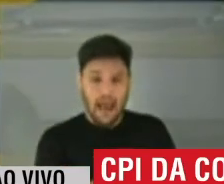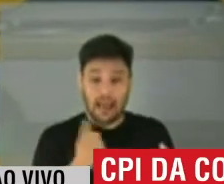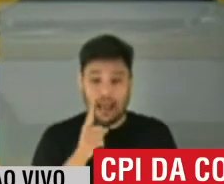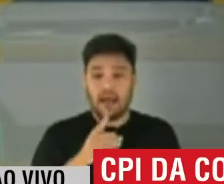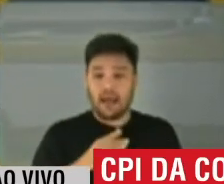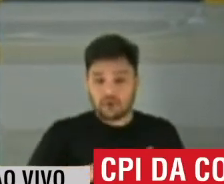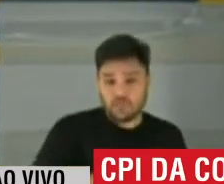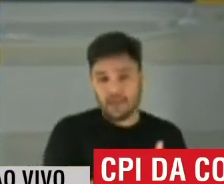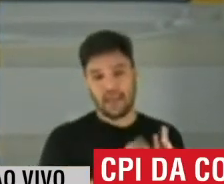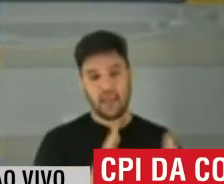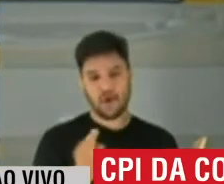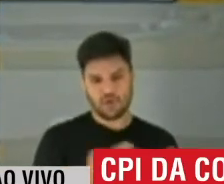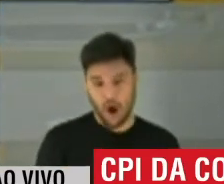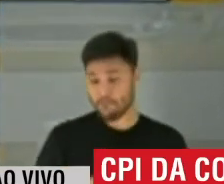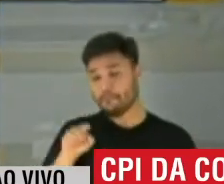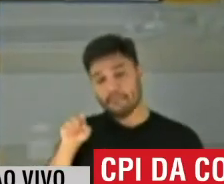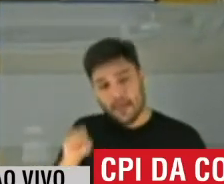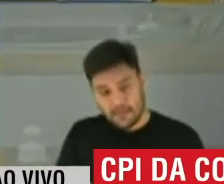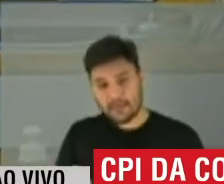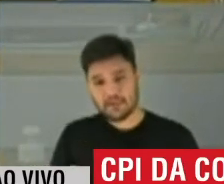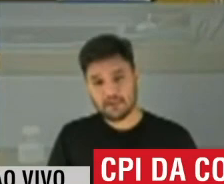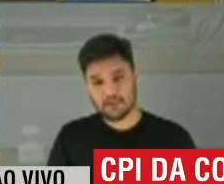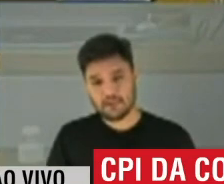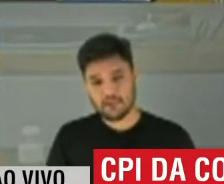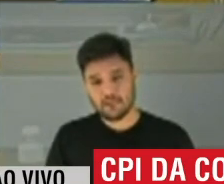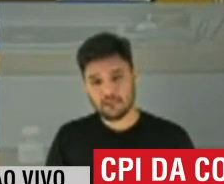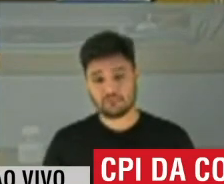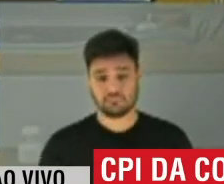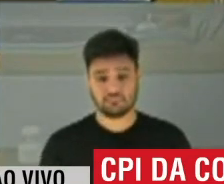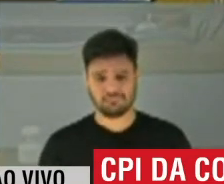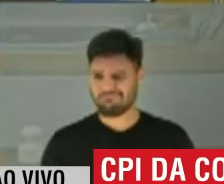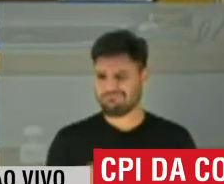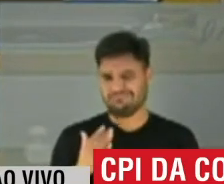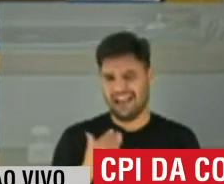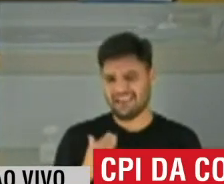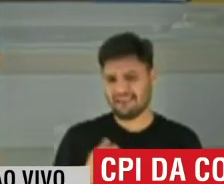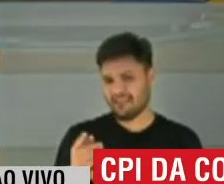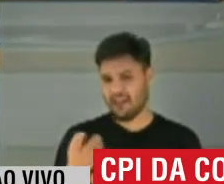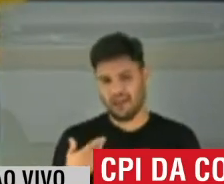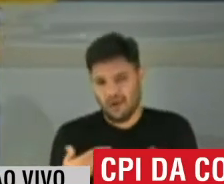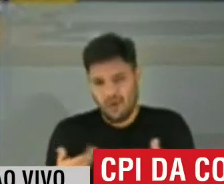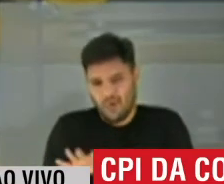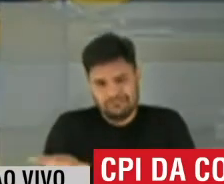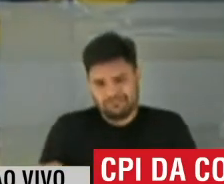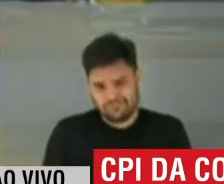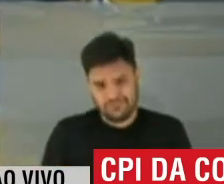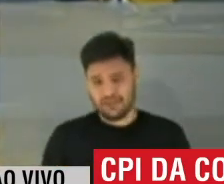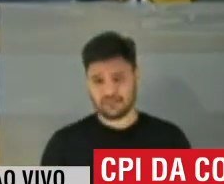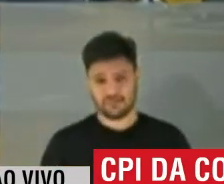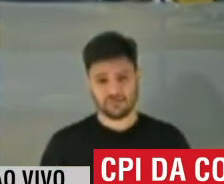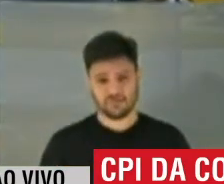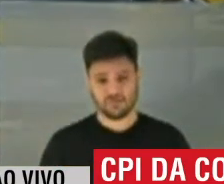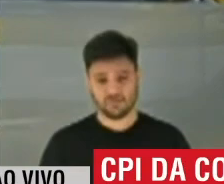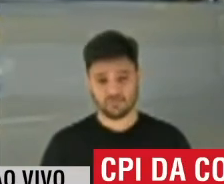momento, além de caracterizar... Senador, se o tempo fosse... Isso não tem nada a ver uma coisa com a outra, senador. Se o senhor